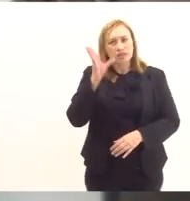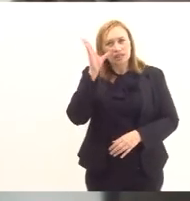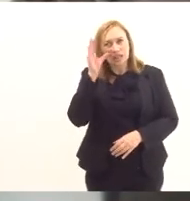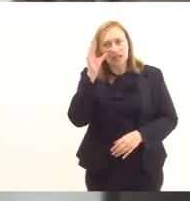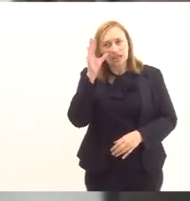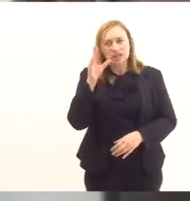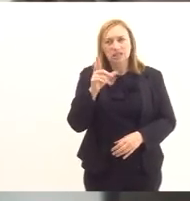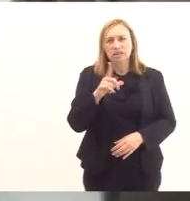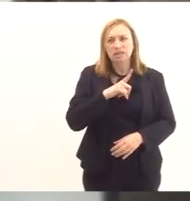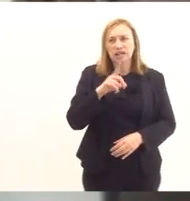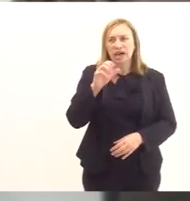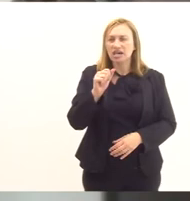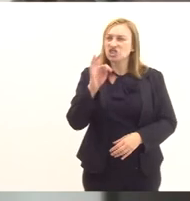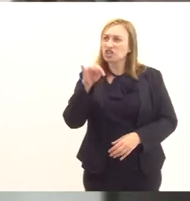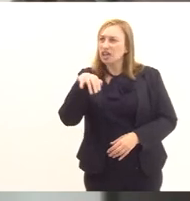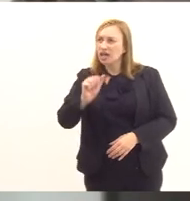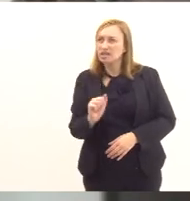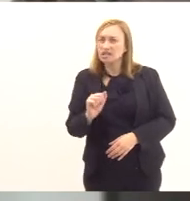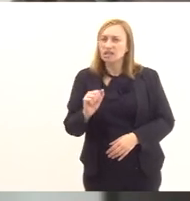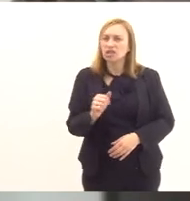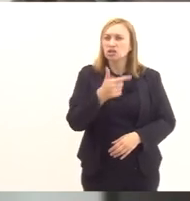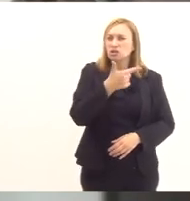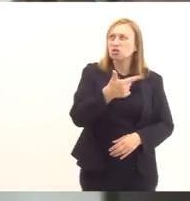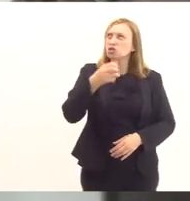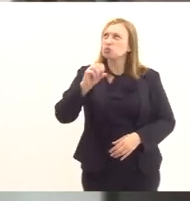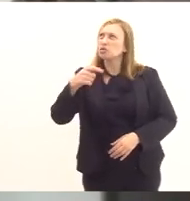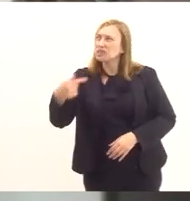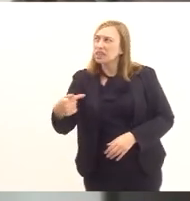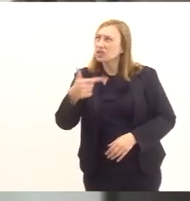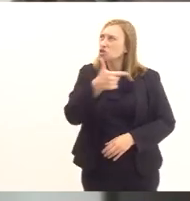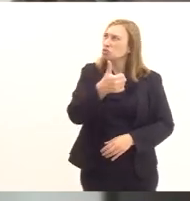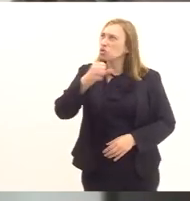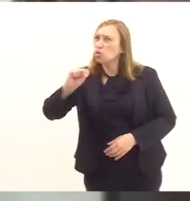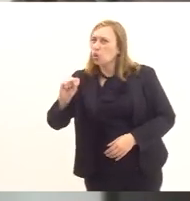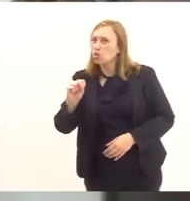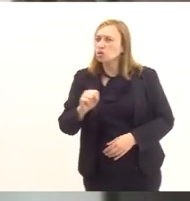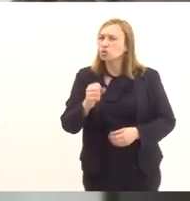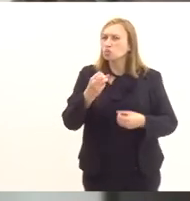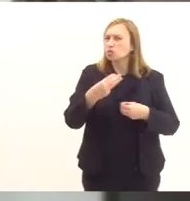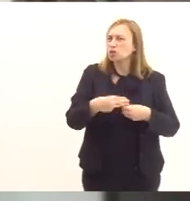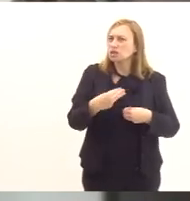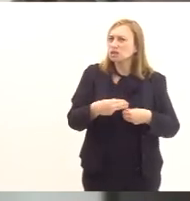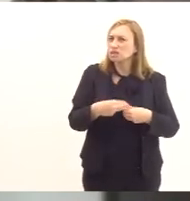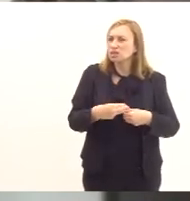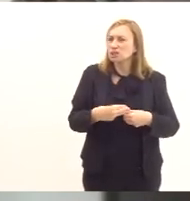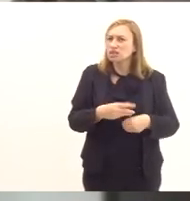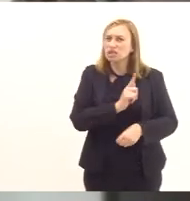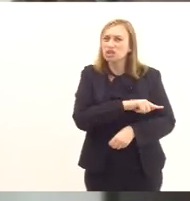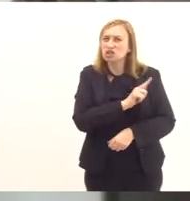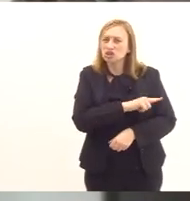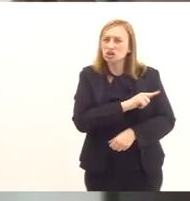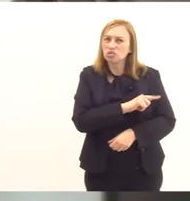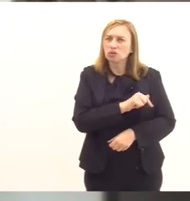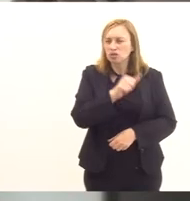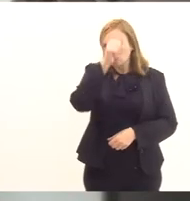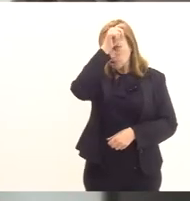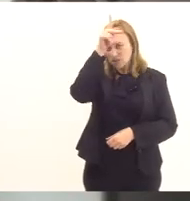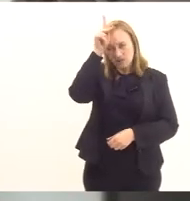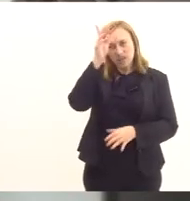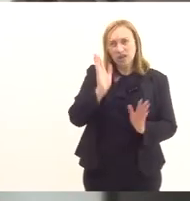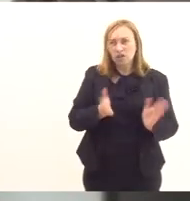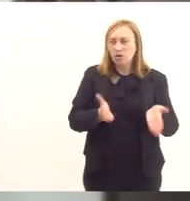em aderir a Gênese porque em 2007 2008 Salvo engano o município na gestão do atual prefeito Rubens bomtempo